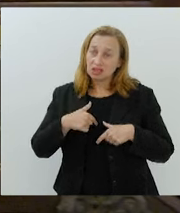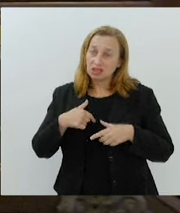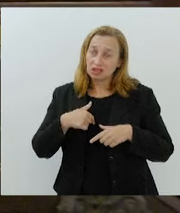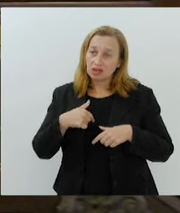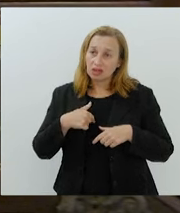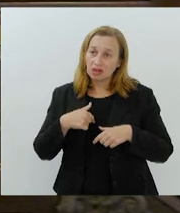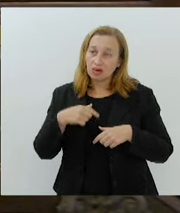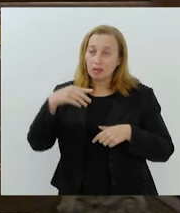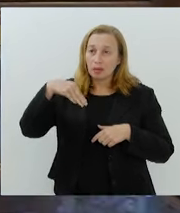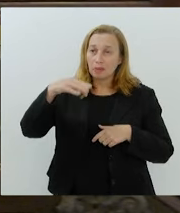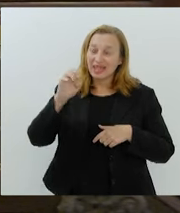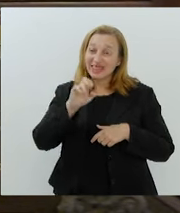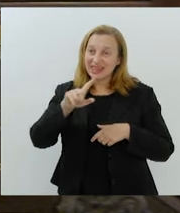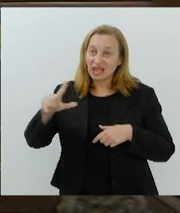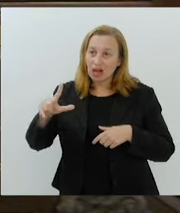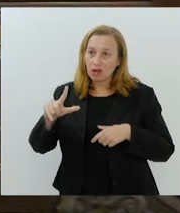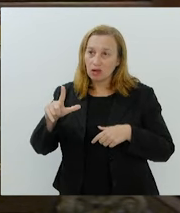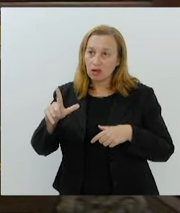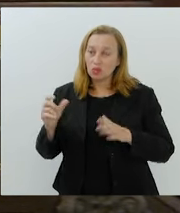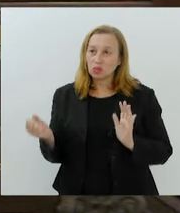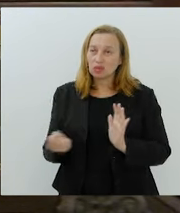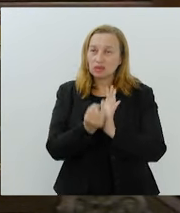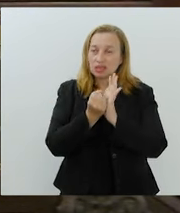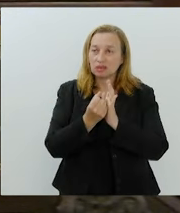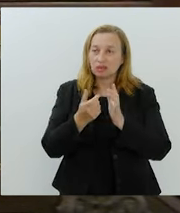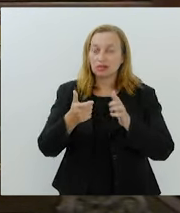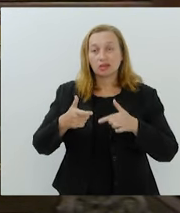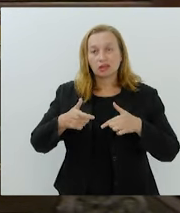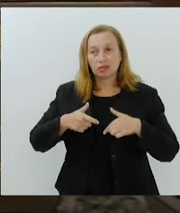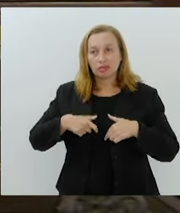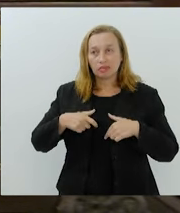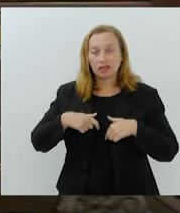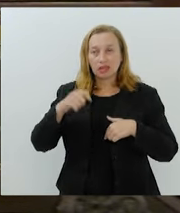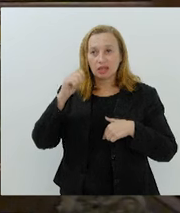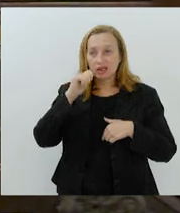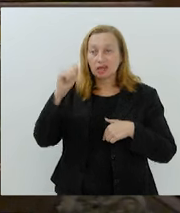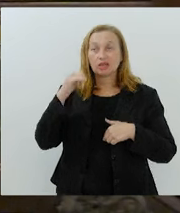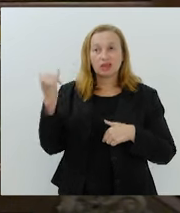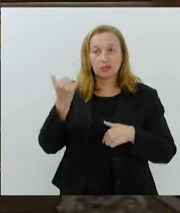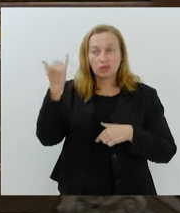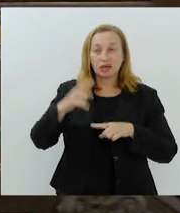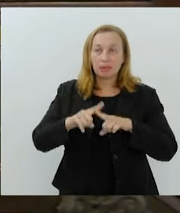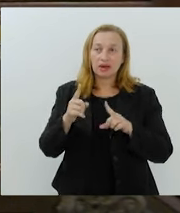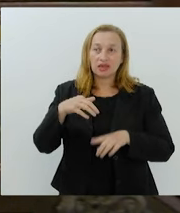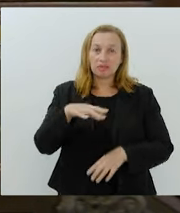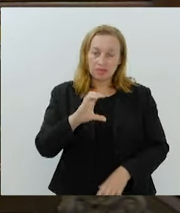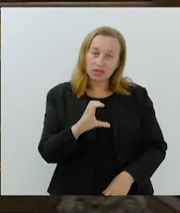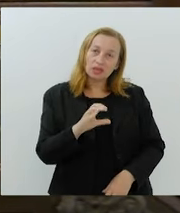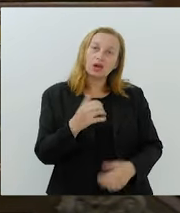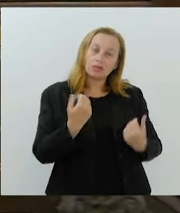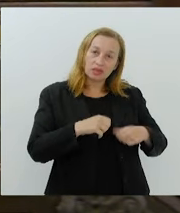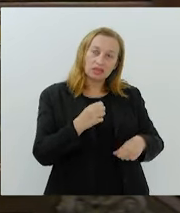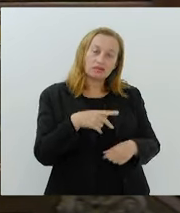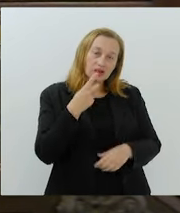e o símbolo da medalha tem a sua relevância, mas Mink, eu preciso ser franco.